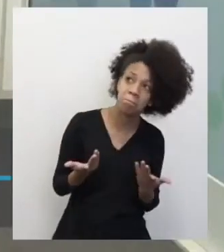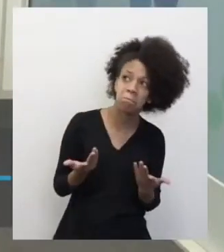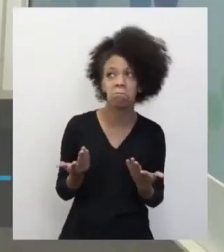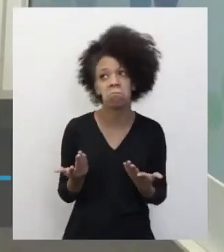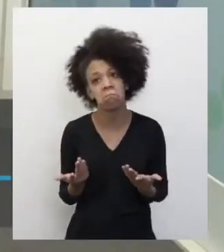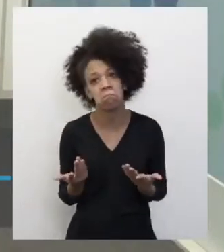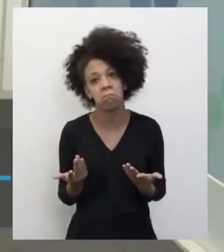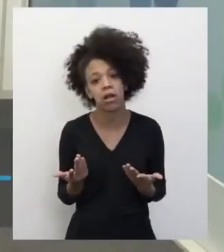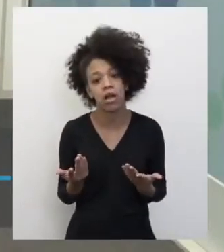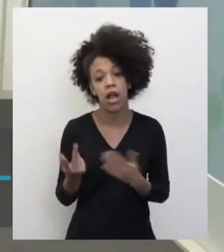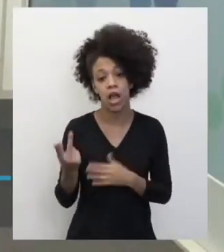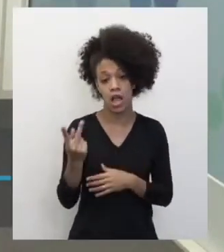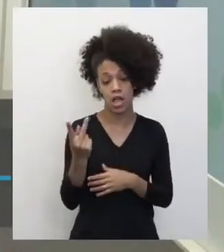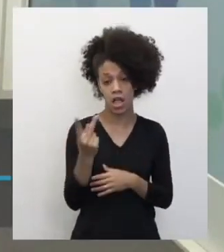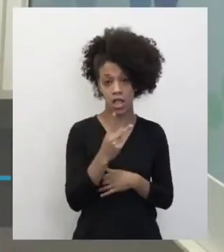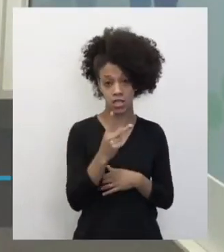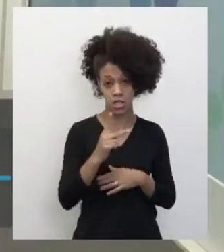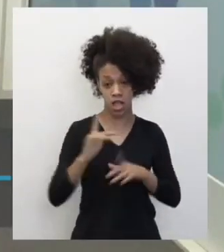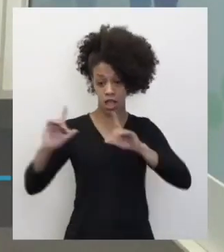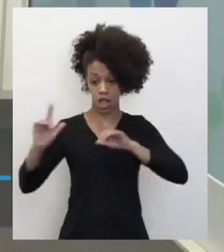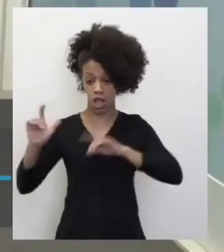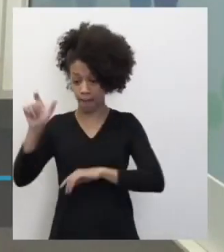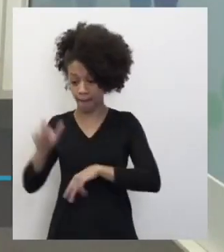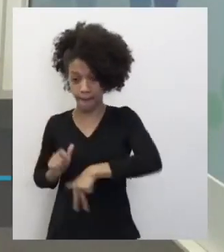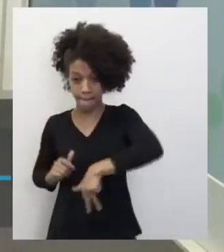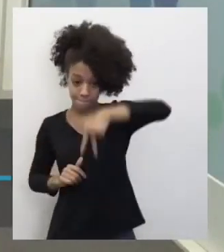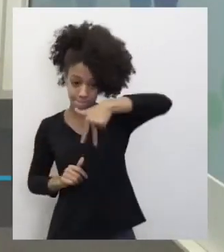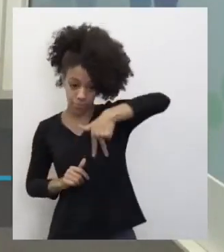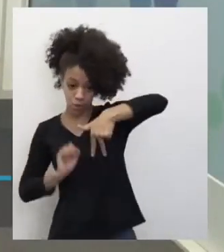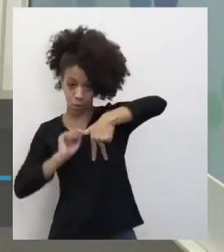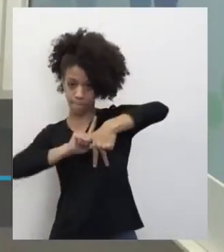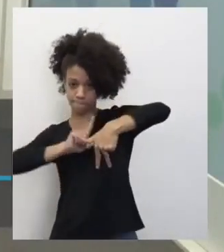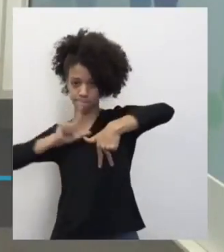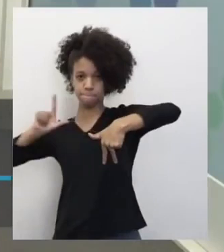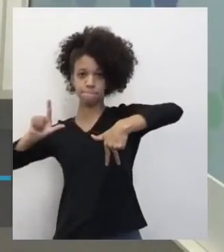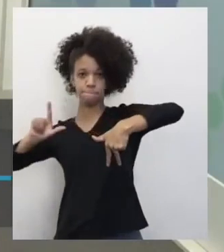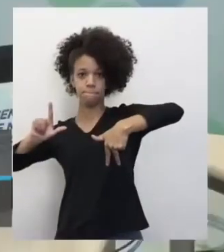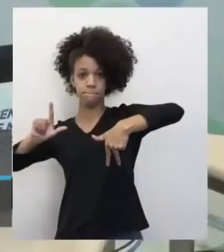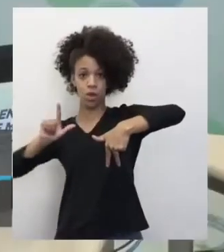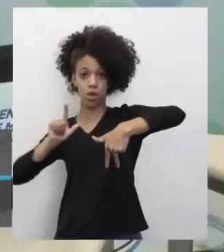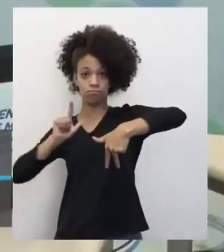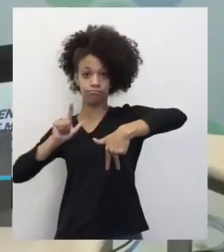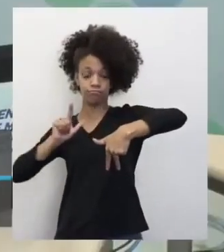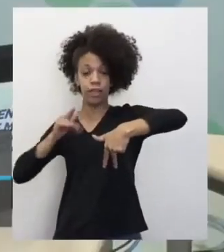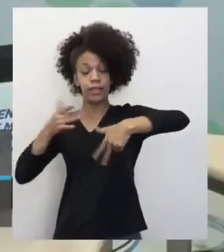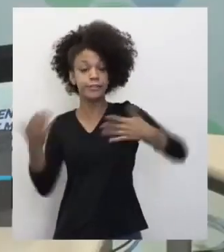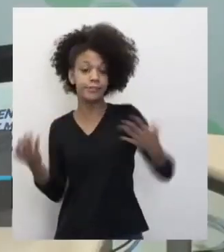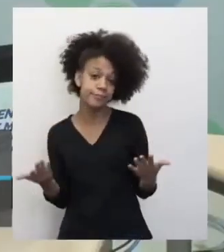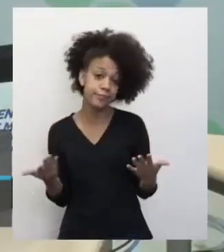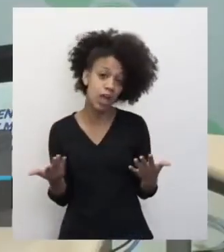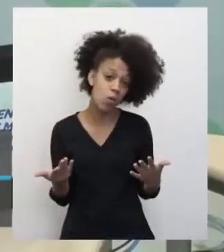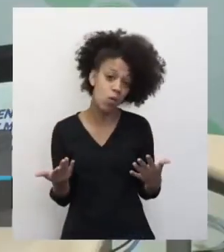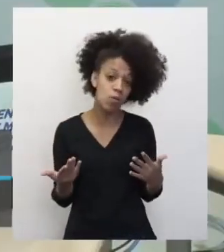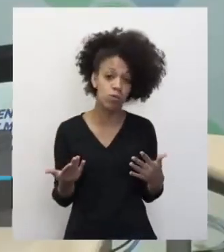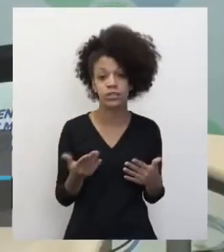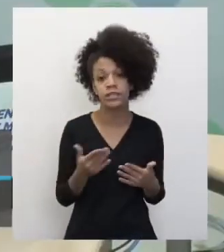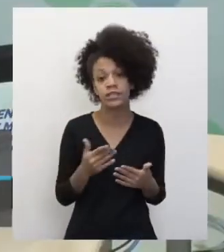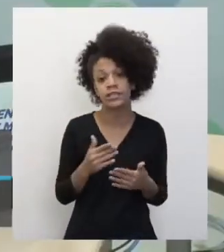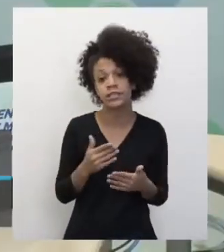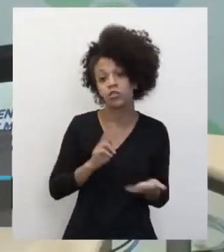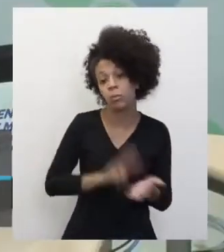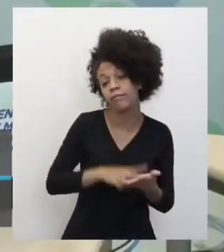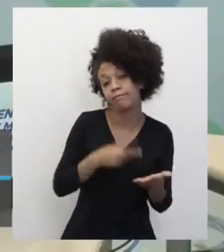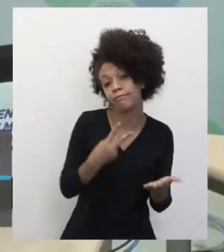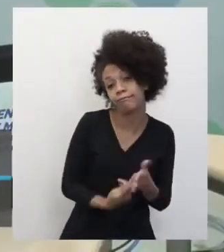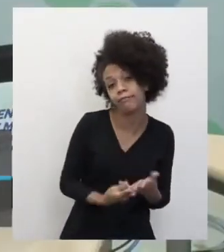essas duas, a imagem da pessoa, mais essa imagem do que está escrito, de repente não ser interpretado de